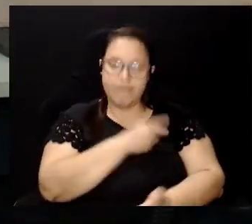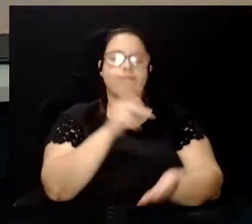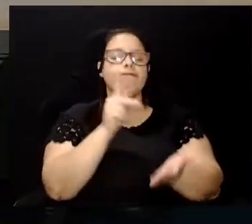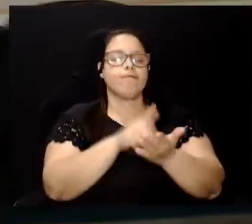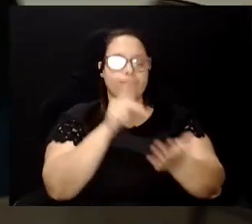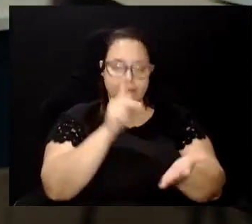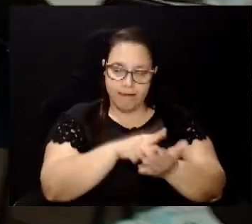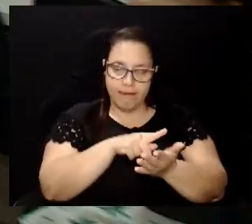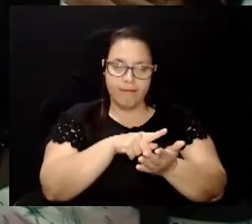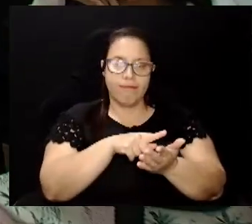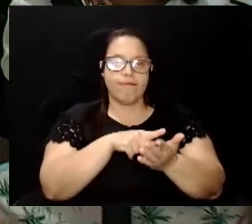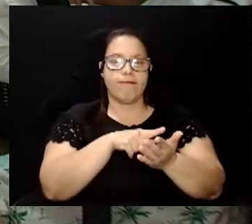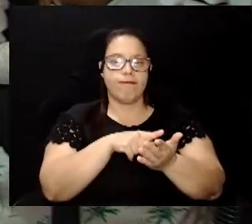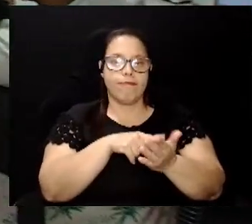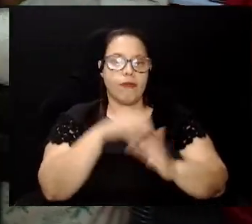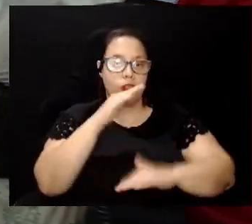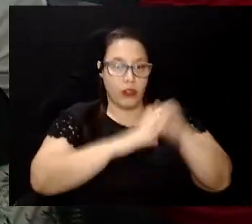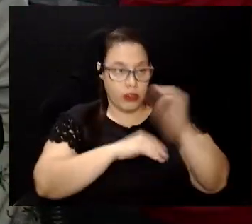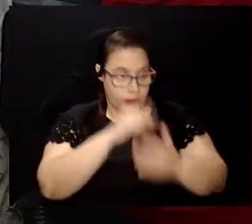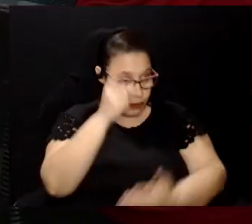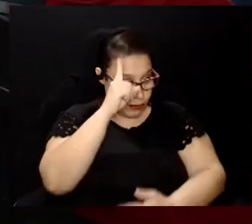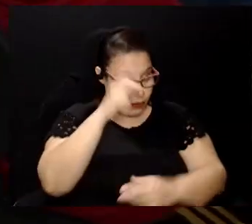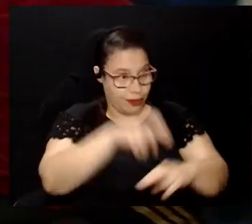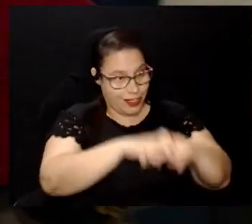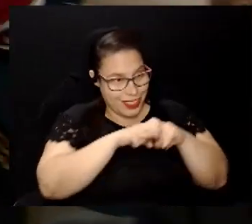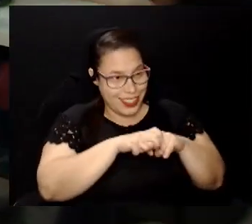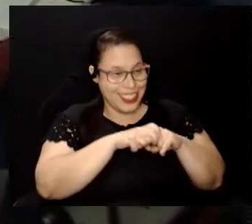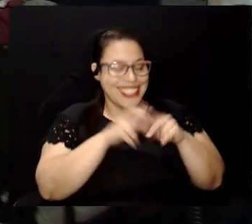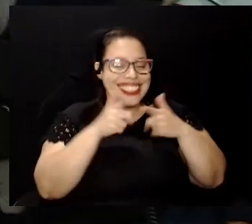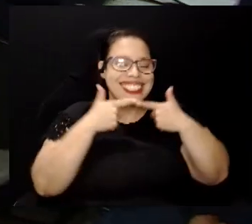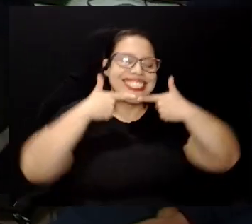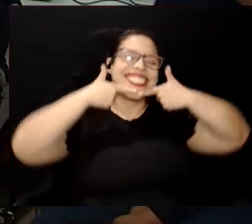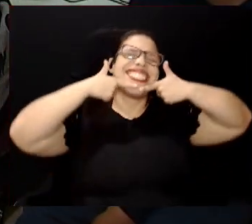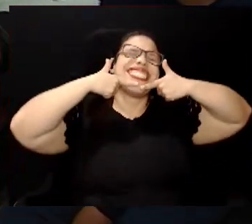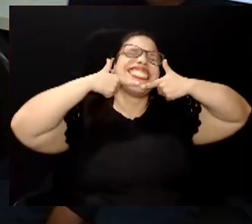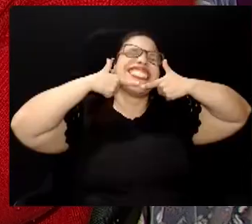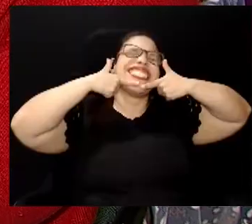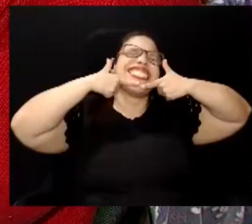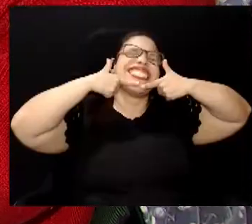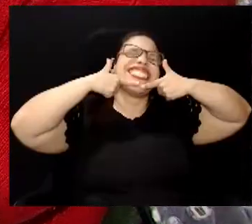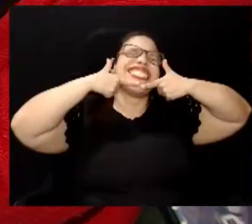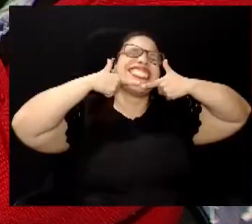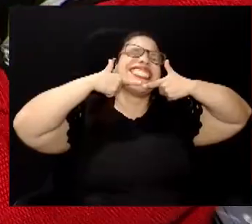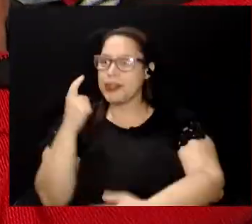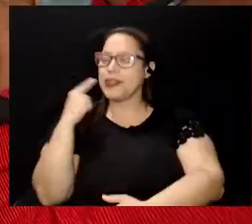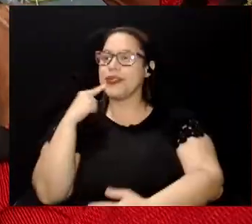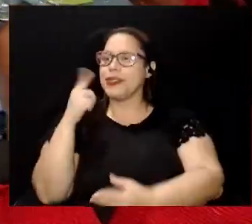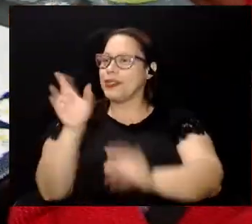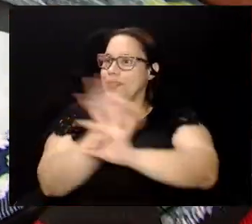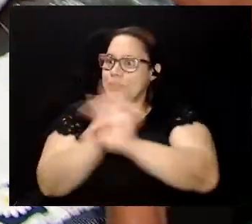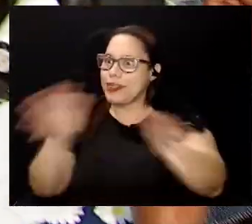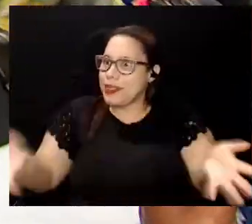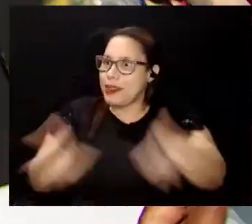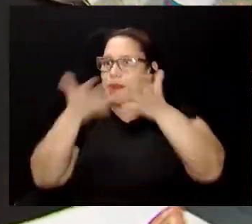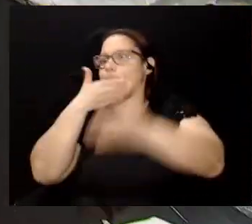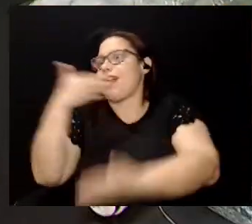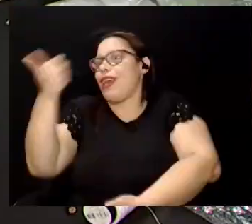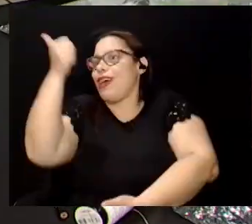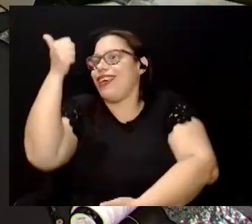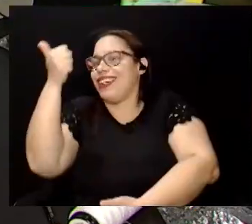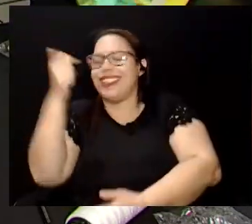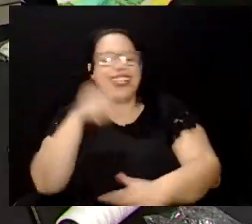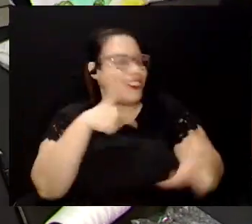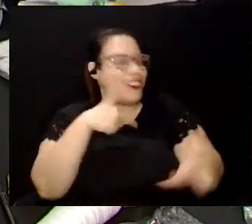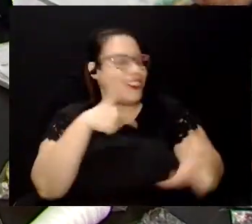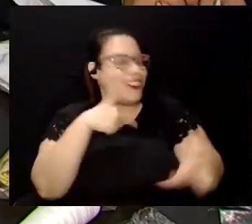os dias. Por isso que a gente fica com esse sorriso, porque sorriso estampado no rosto, não tem motivo melhor, né? Porque é um trabalho muito